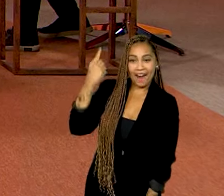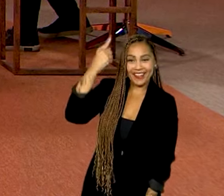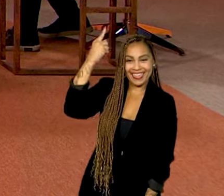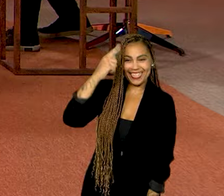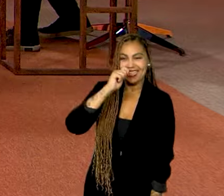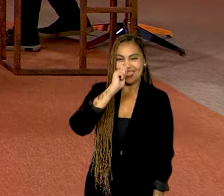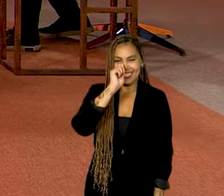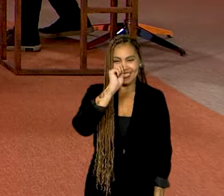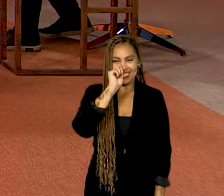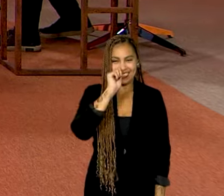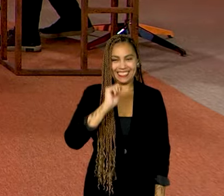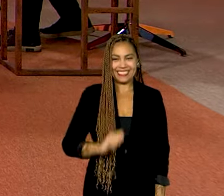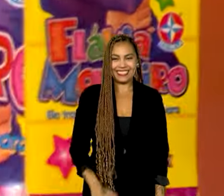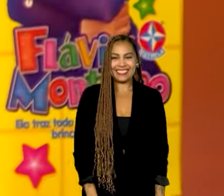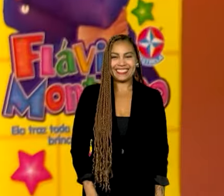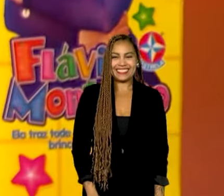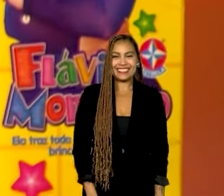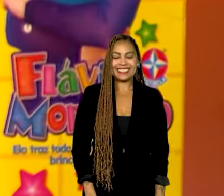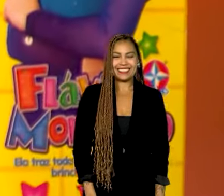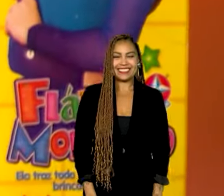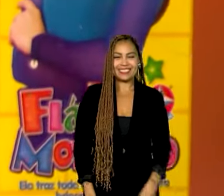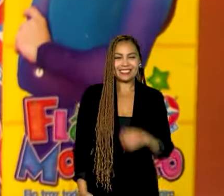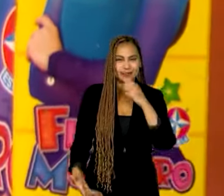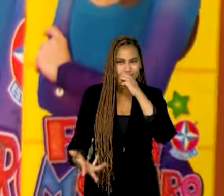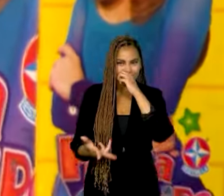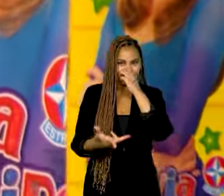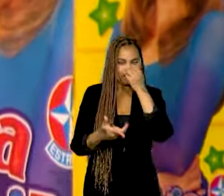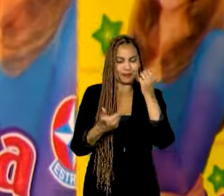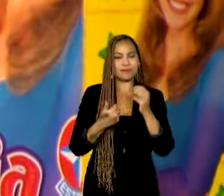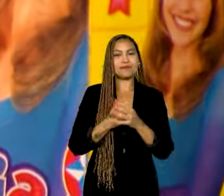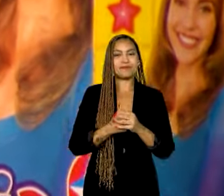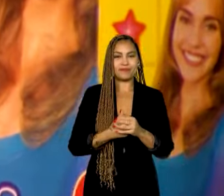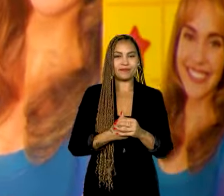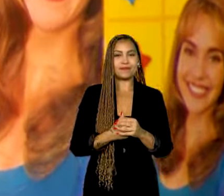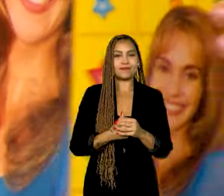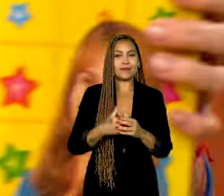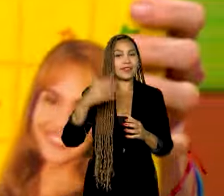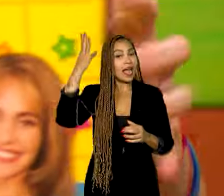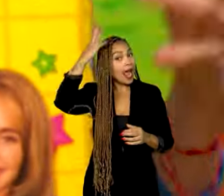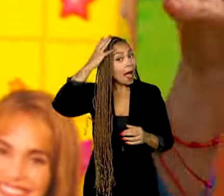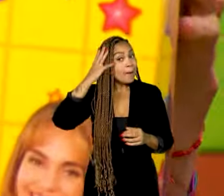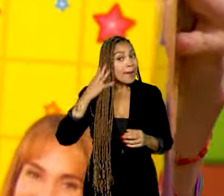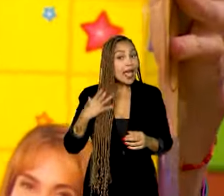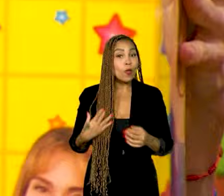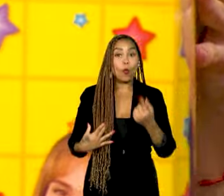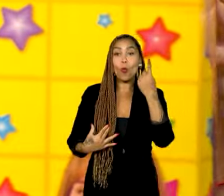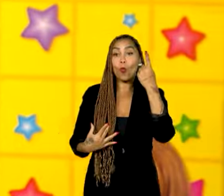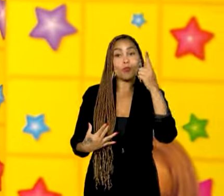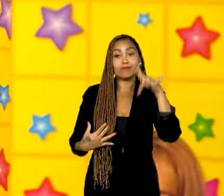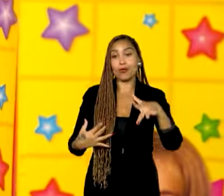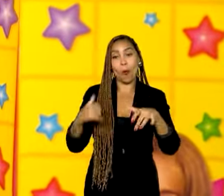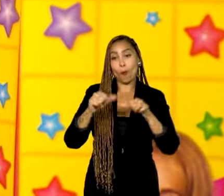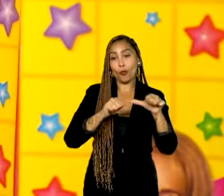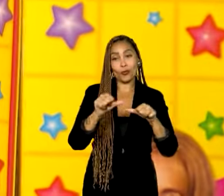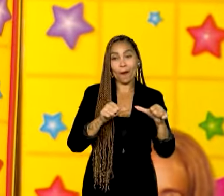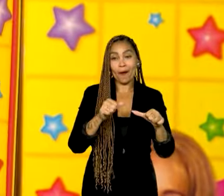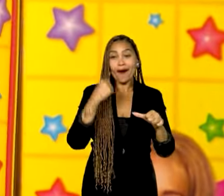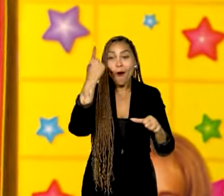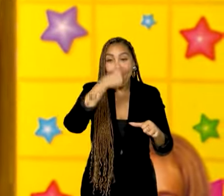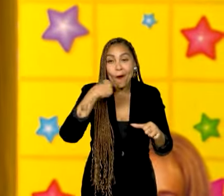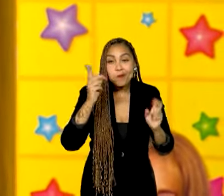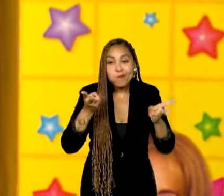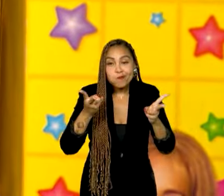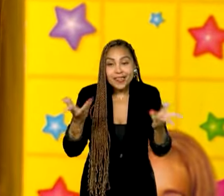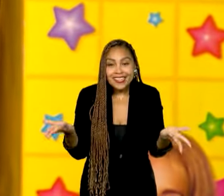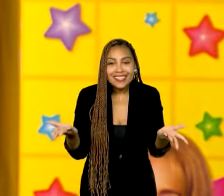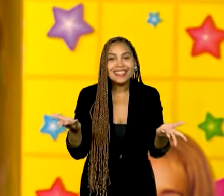pessoa... É maravilhosa. É. E só o cabelo mudou de lá pra cá, né? É. Ah, é porque isso aqui é o personagem Marta